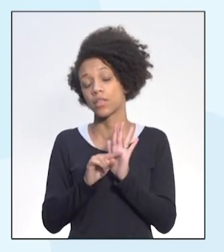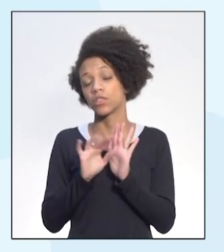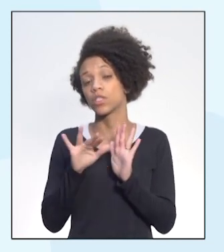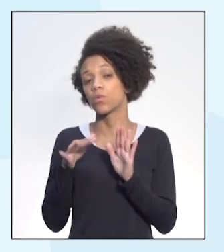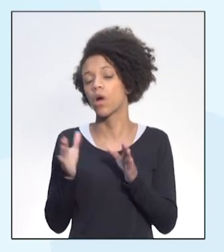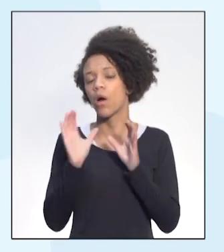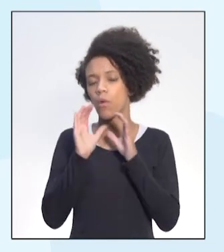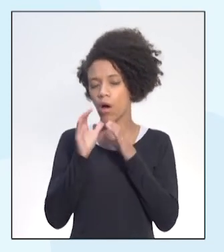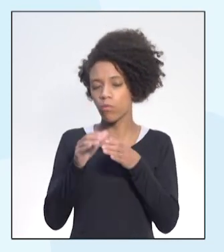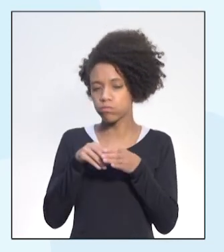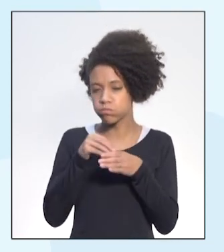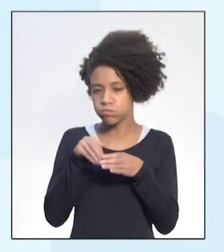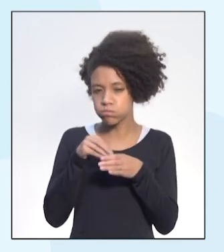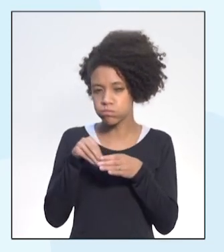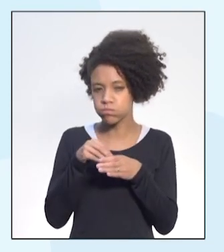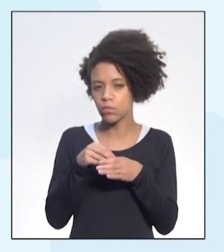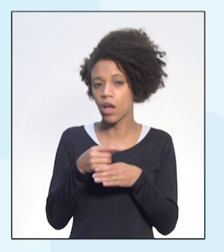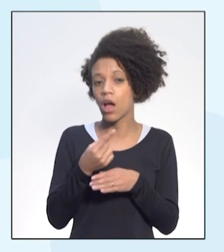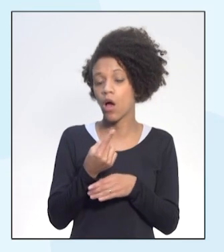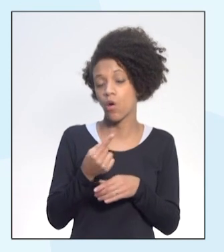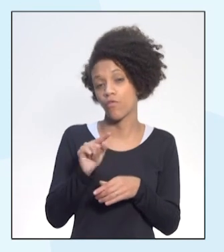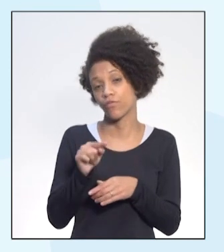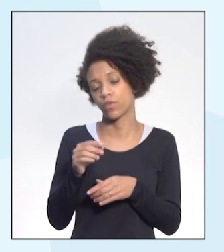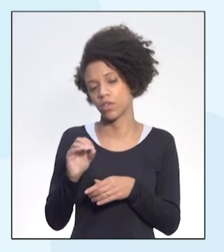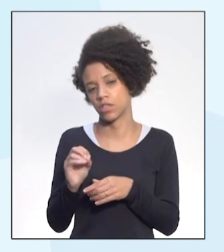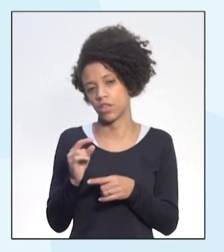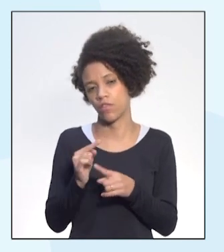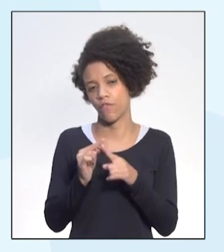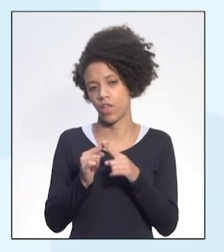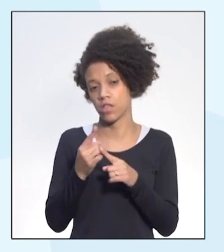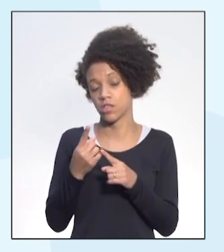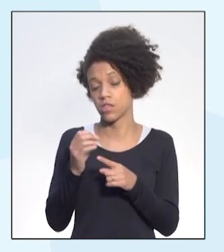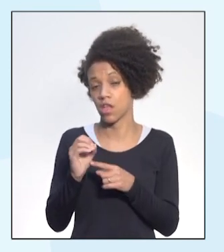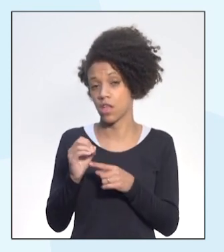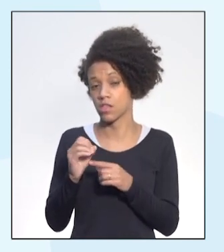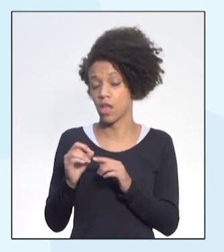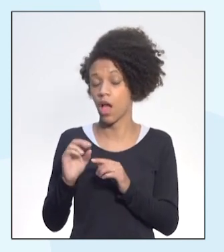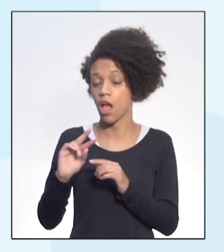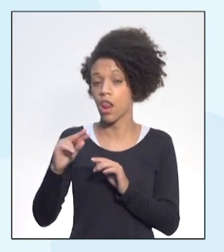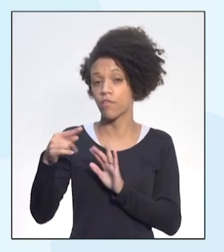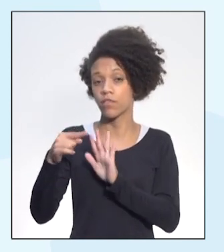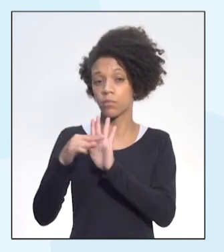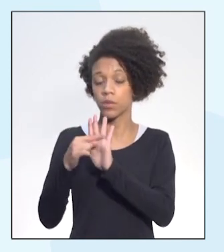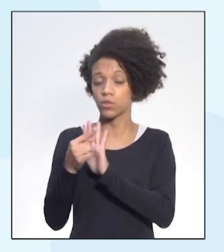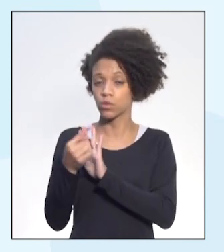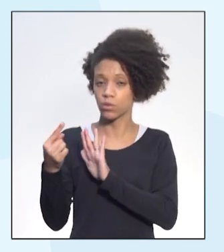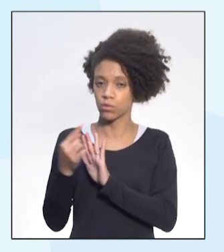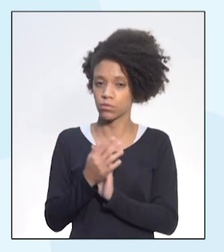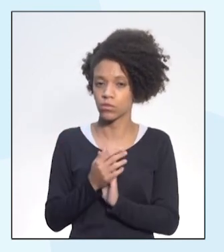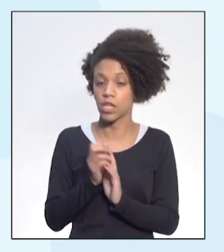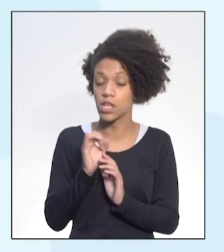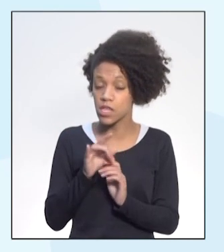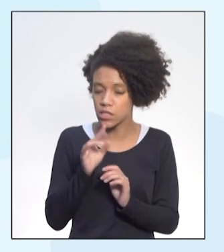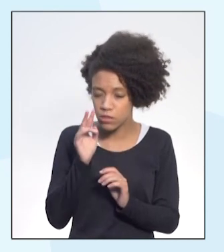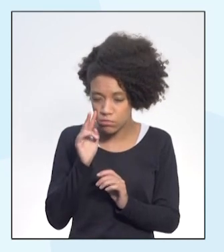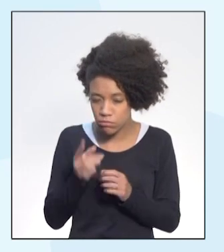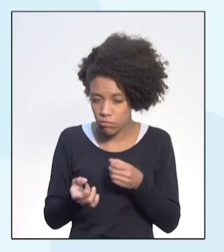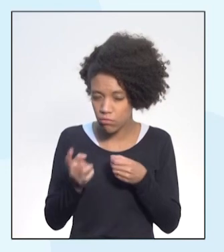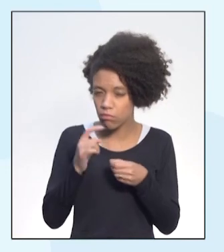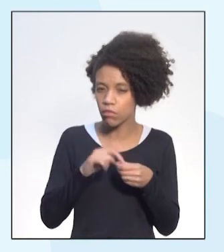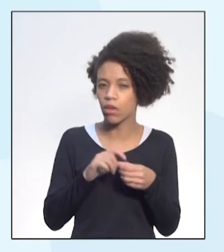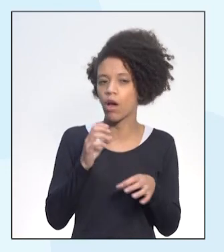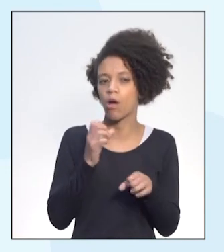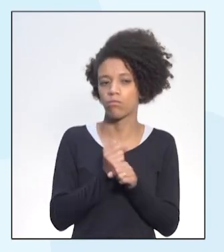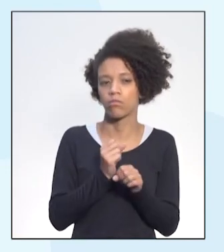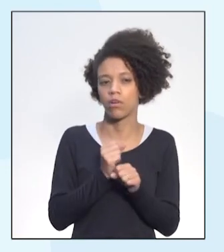é a concentração? É 1,0 vezes 10 a menos 11. Se a gente retomar um pouquinho aqui no